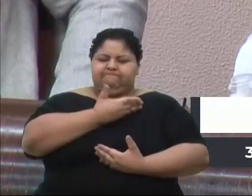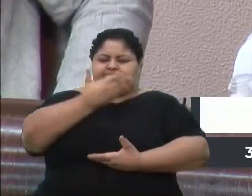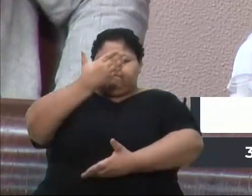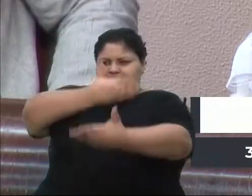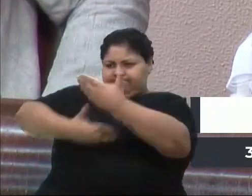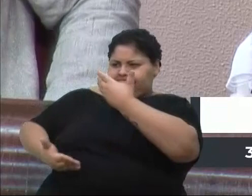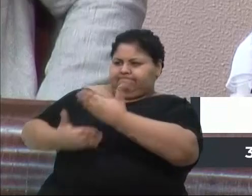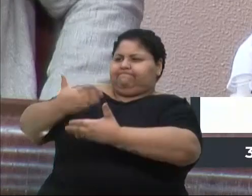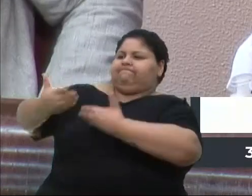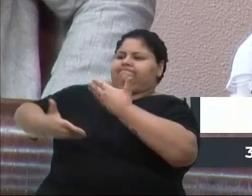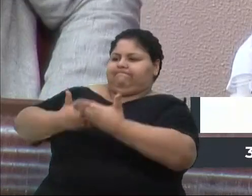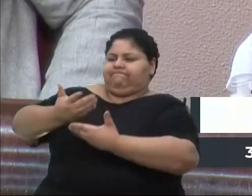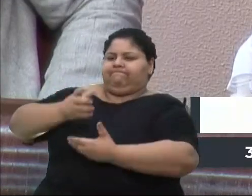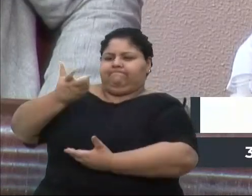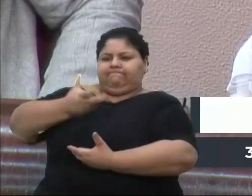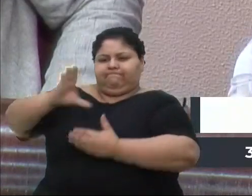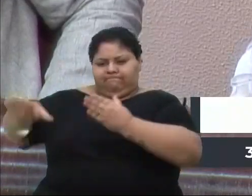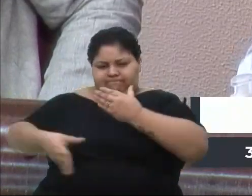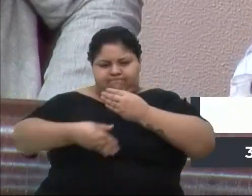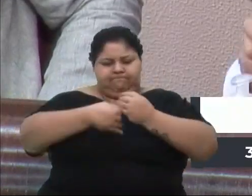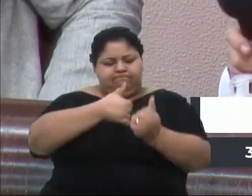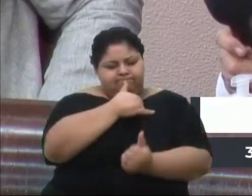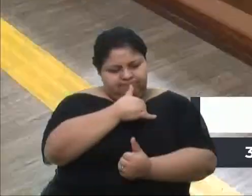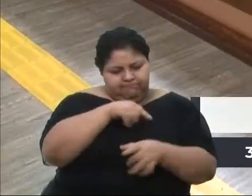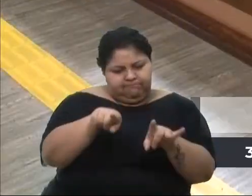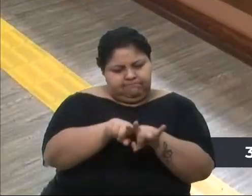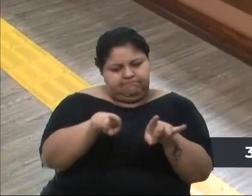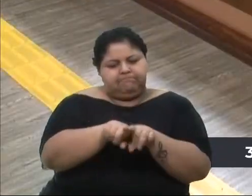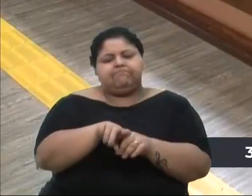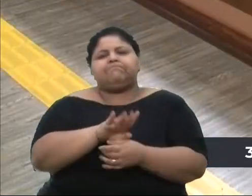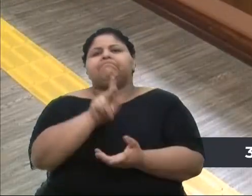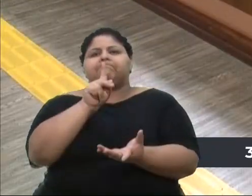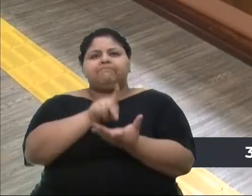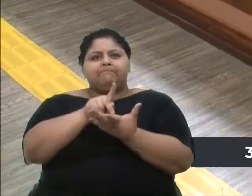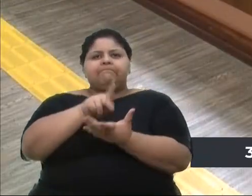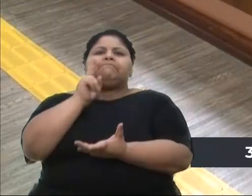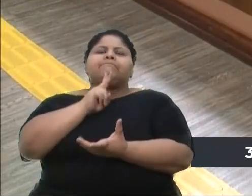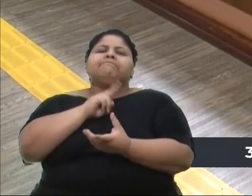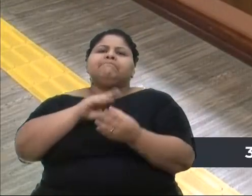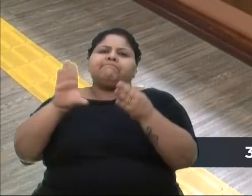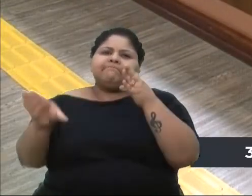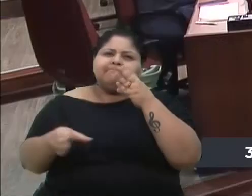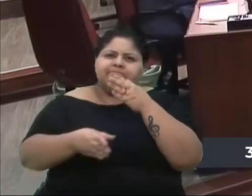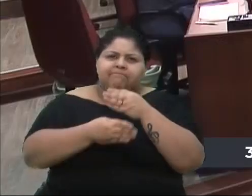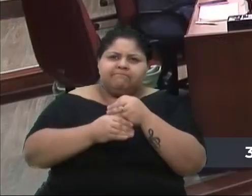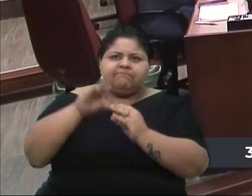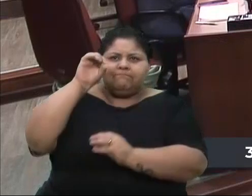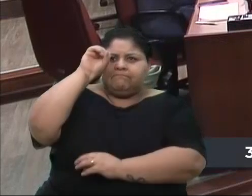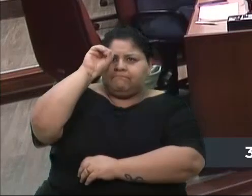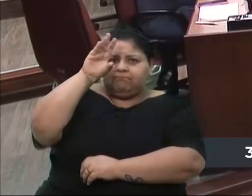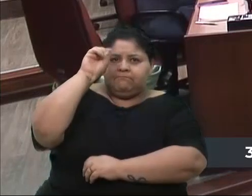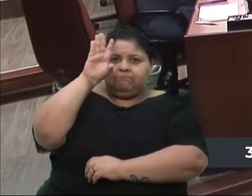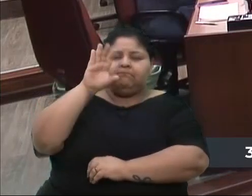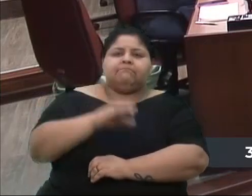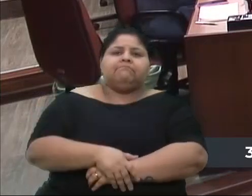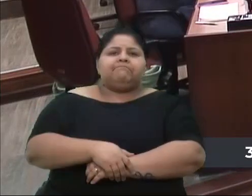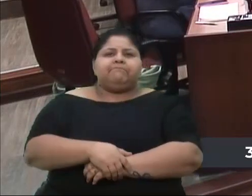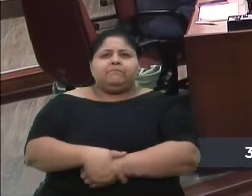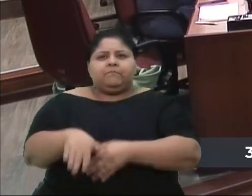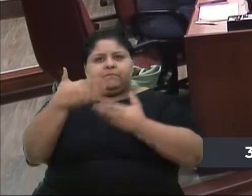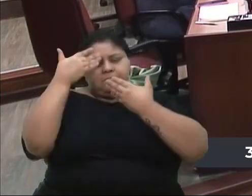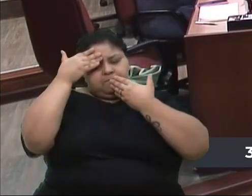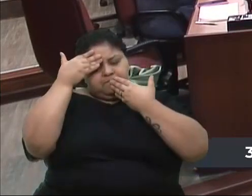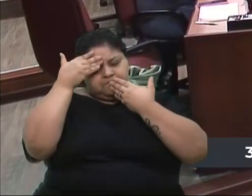quero me somar com os sentimentos aí. É verdade, vereador Renato. Sua parte, vereador Fiuza. Obrigado,